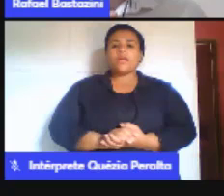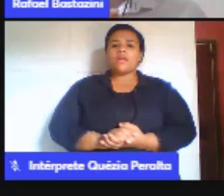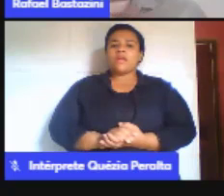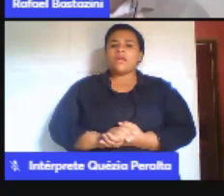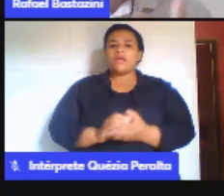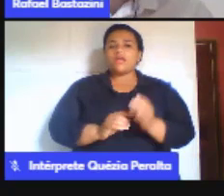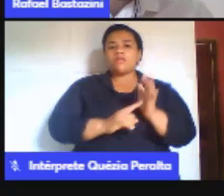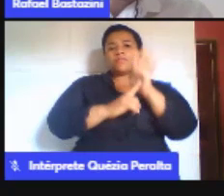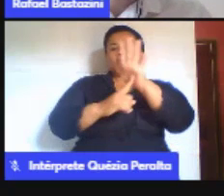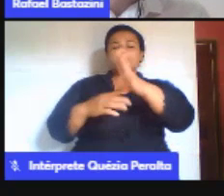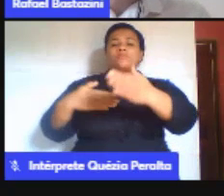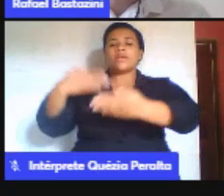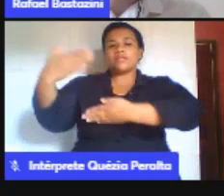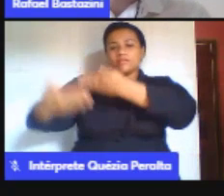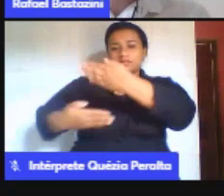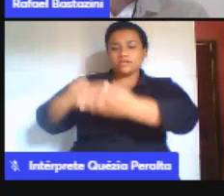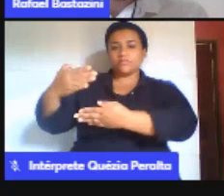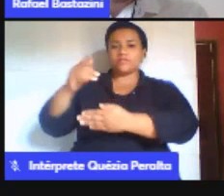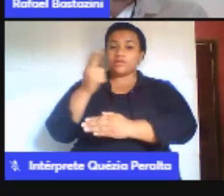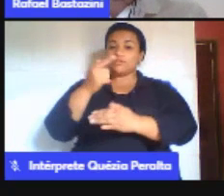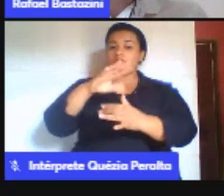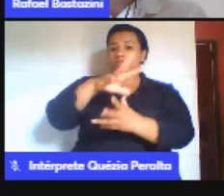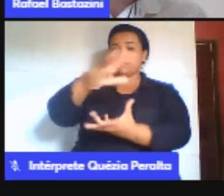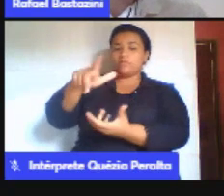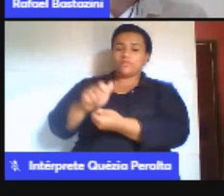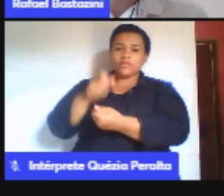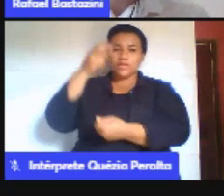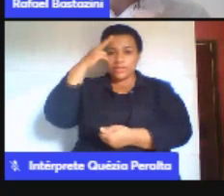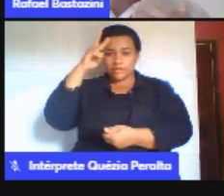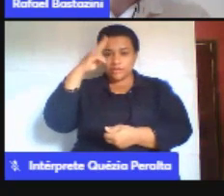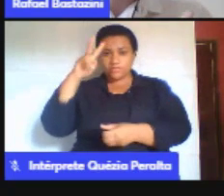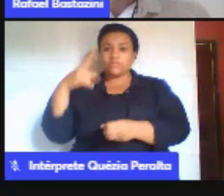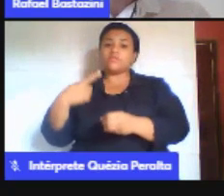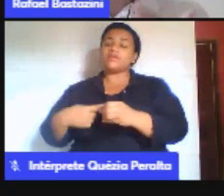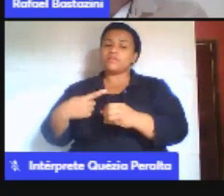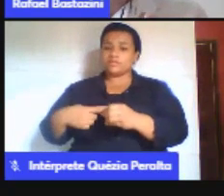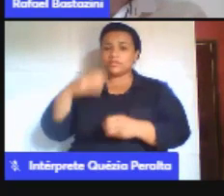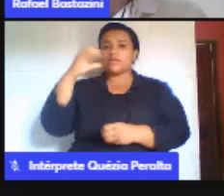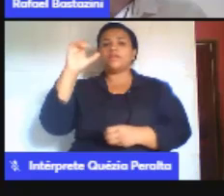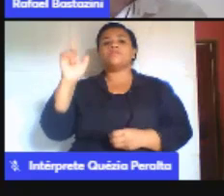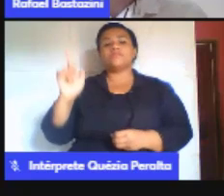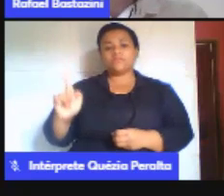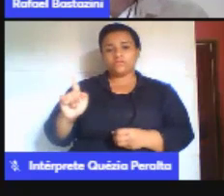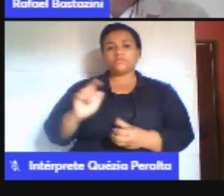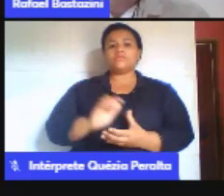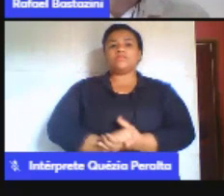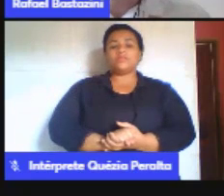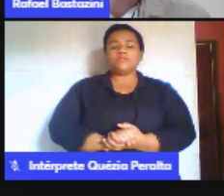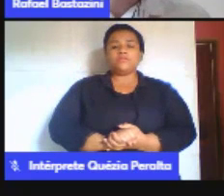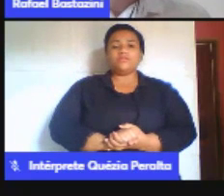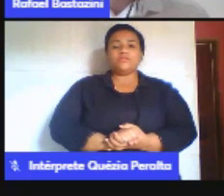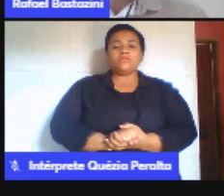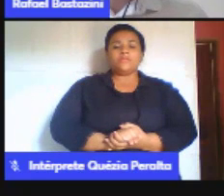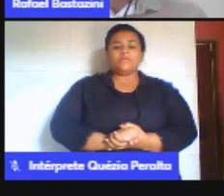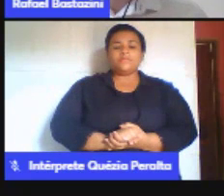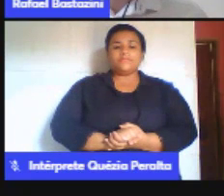histórica e também muito com a história da cidade, a gente levar em